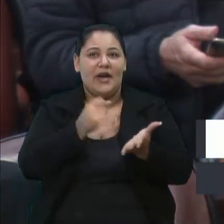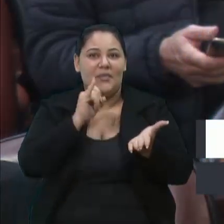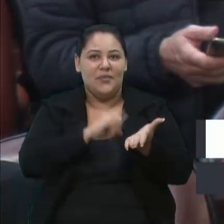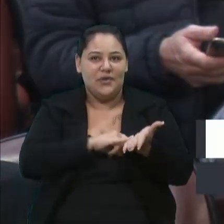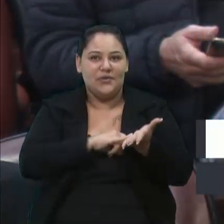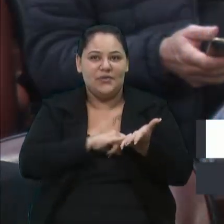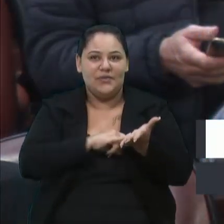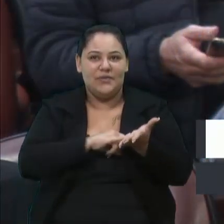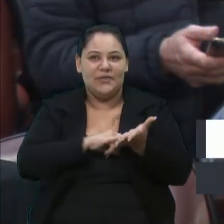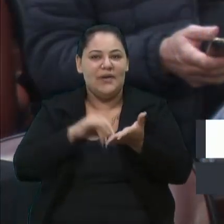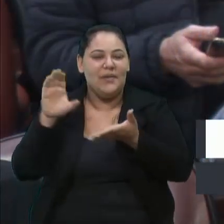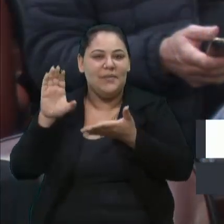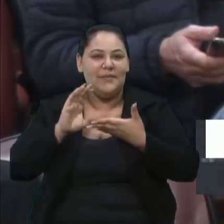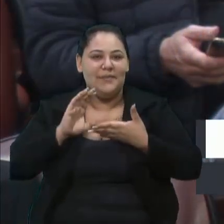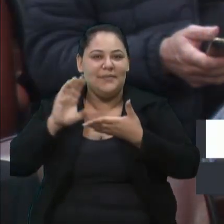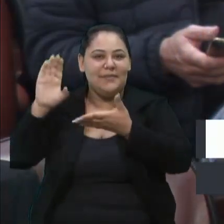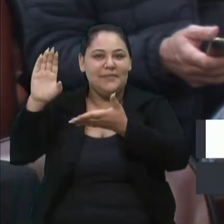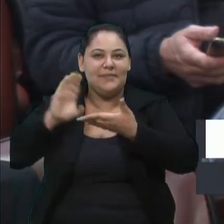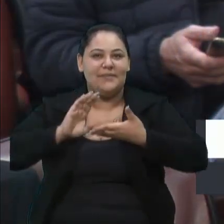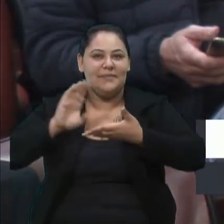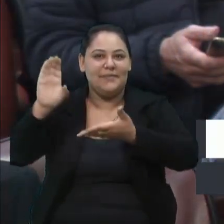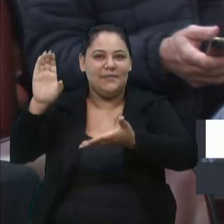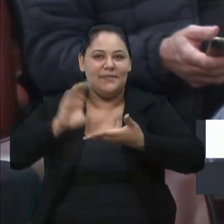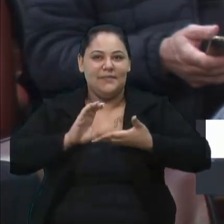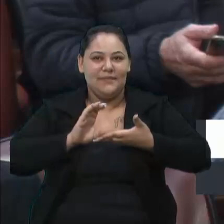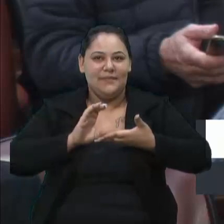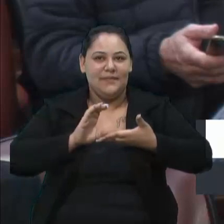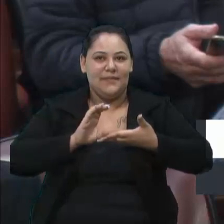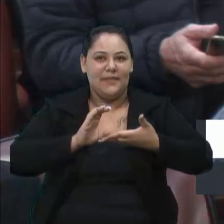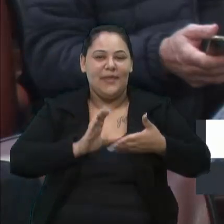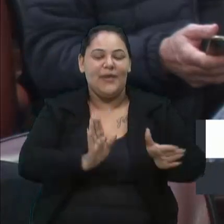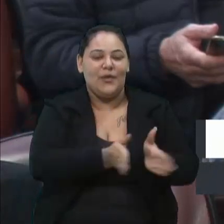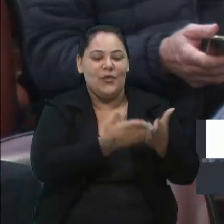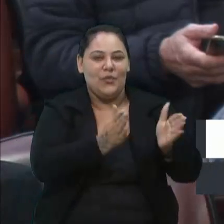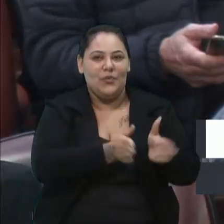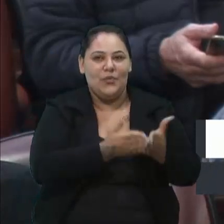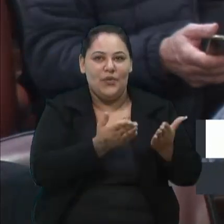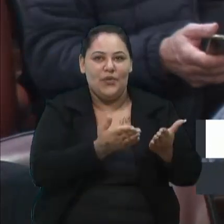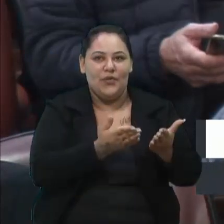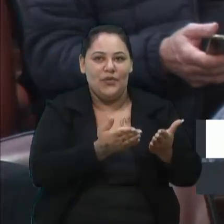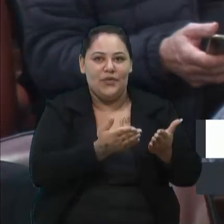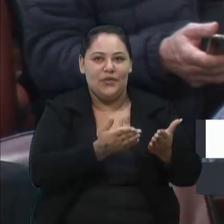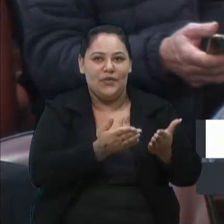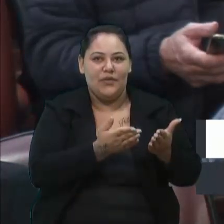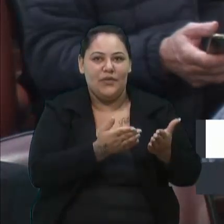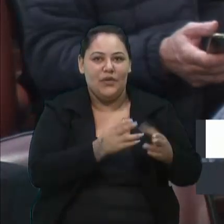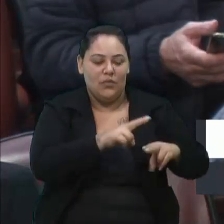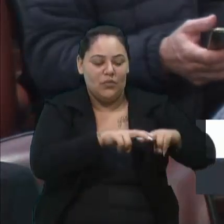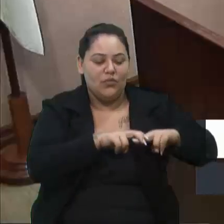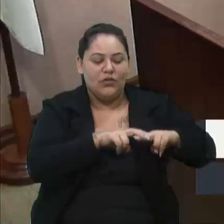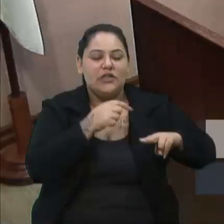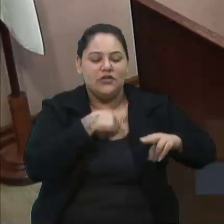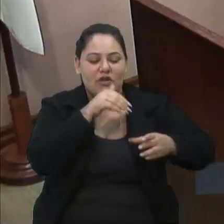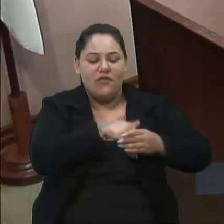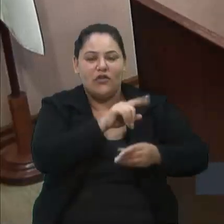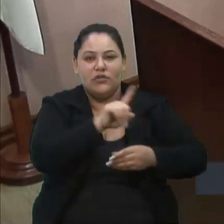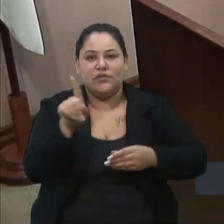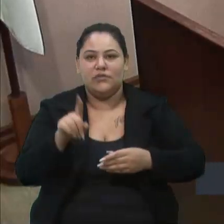arrecadação mais arrecadação e o povo cada vez mais a miséria é a política do pão e circo por isso que eu voto não